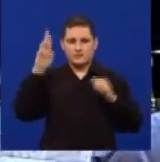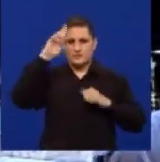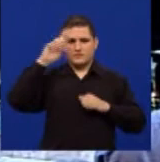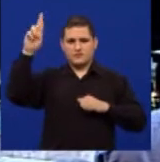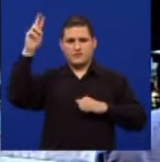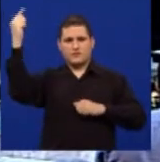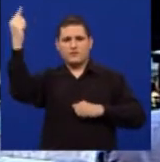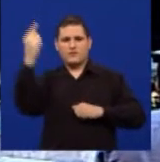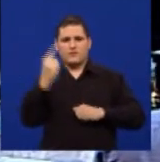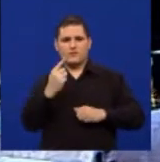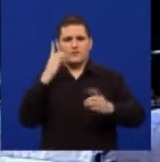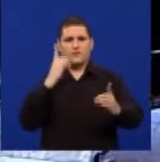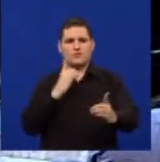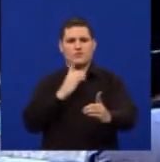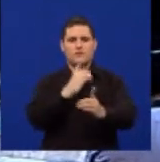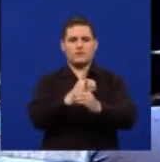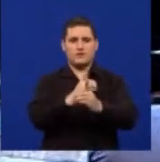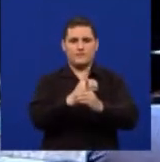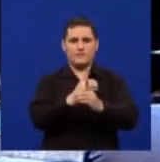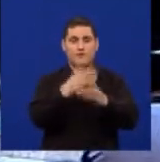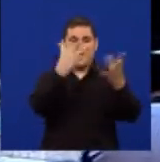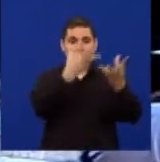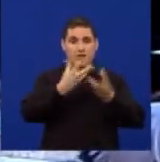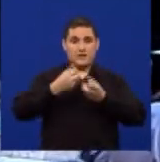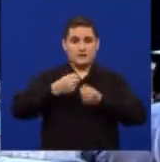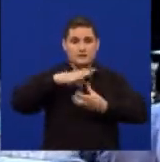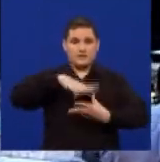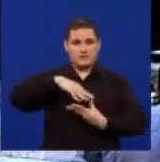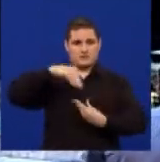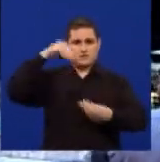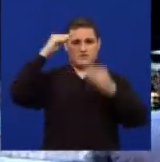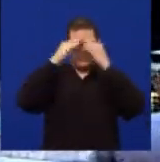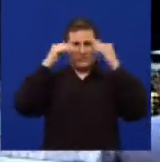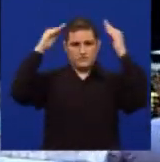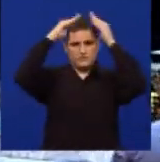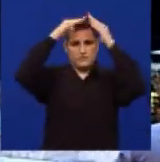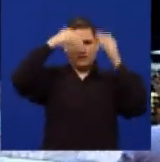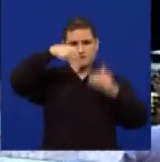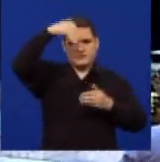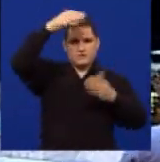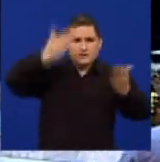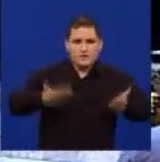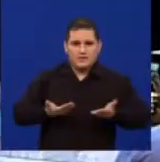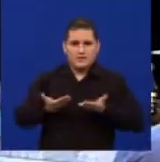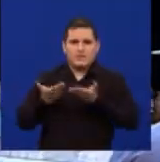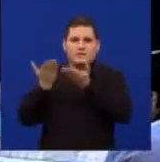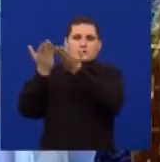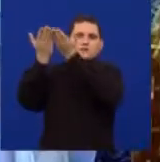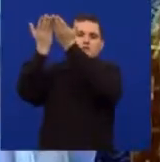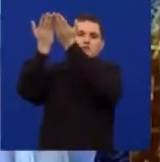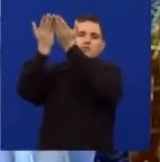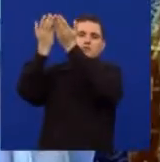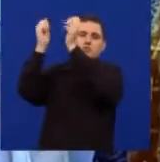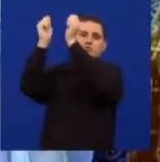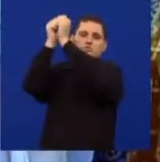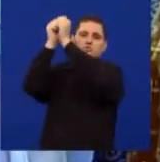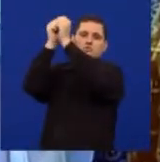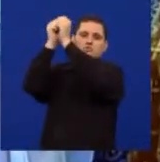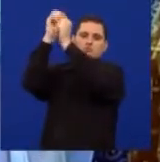encontro. Acolhei a sua alma, levando-a à presença do Altíssimo.